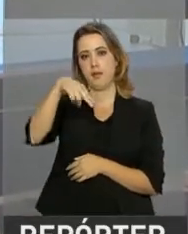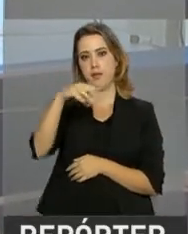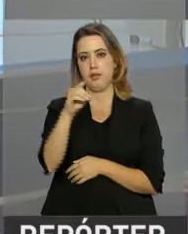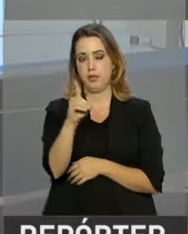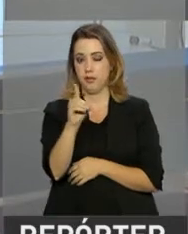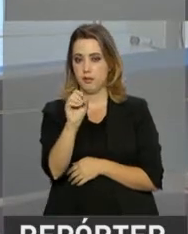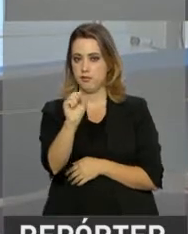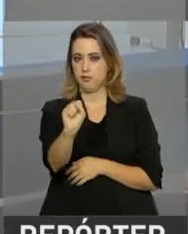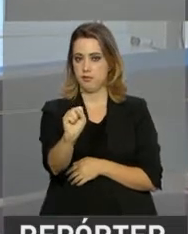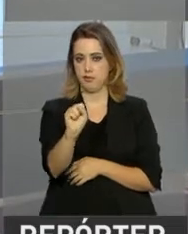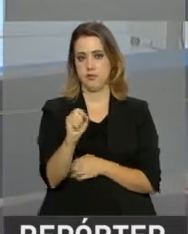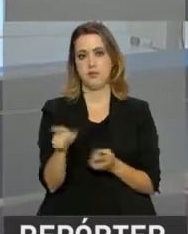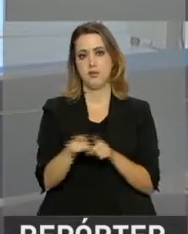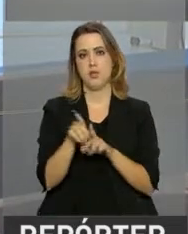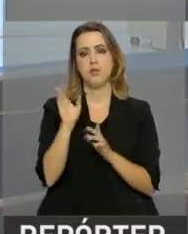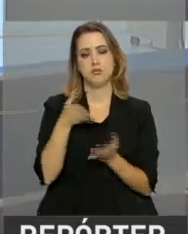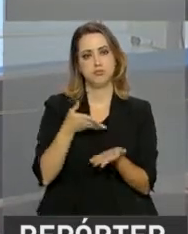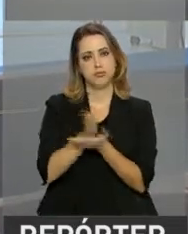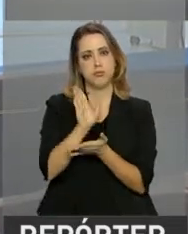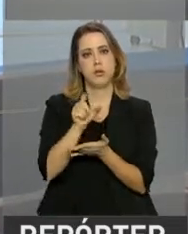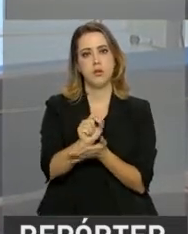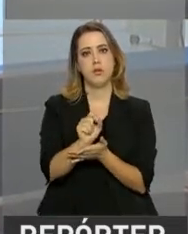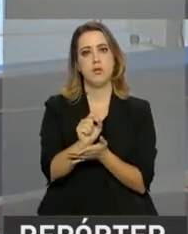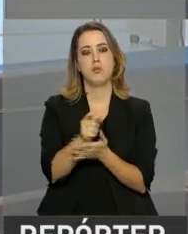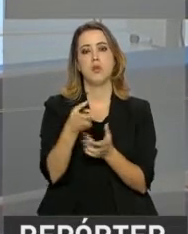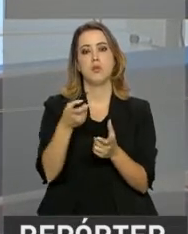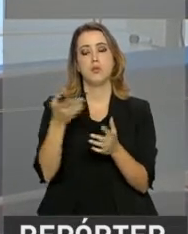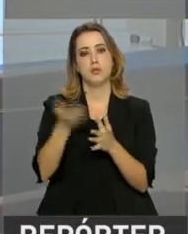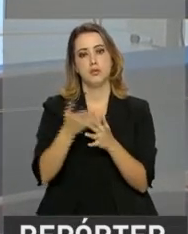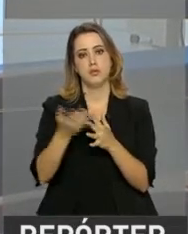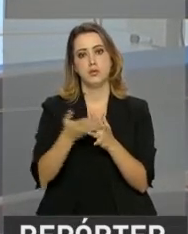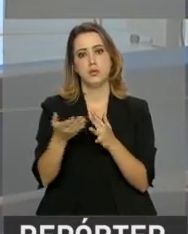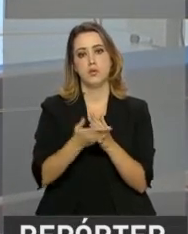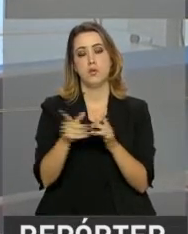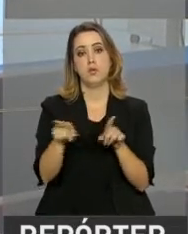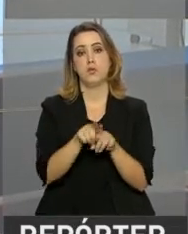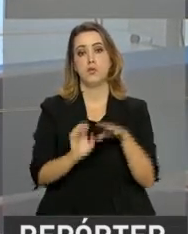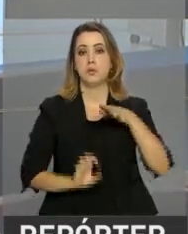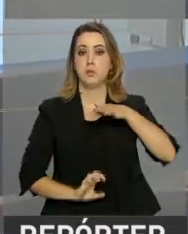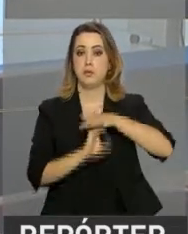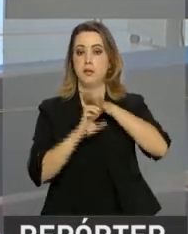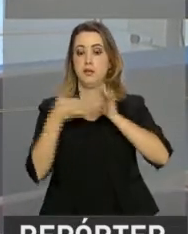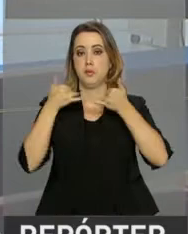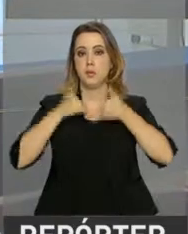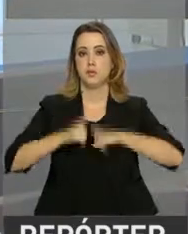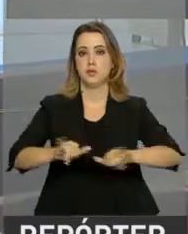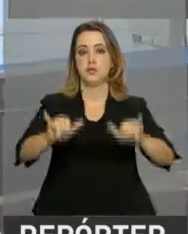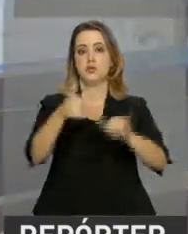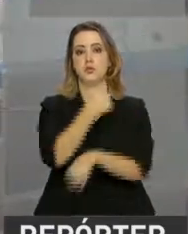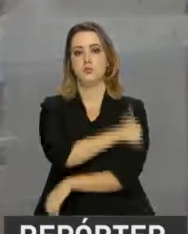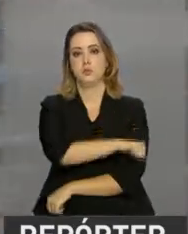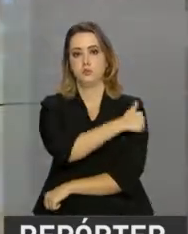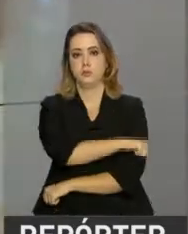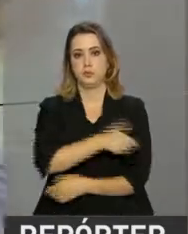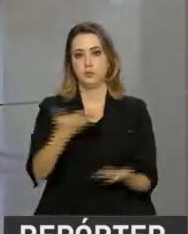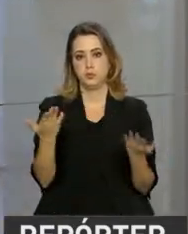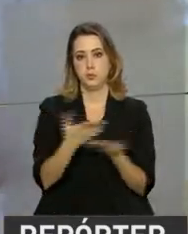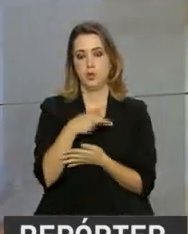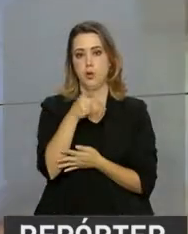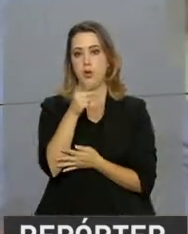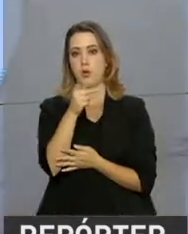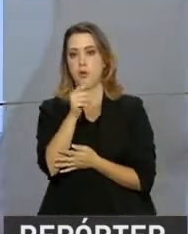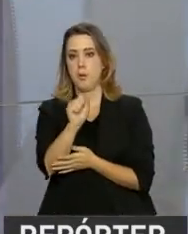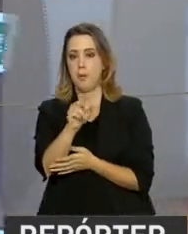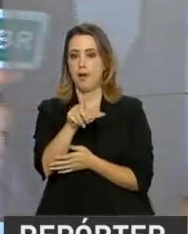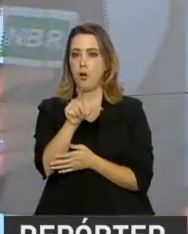social bnds aprovou um financiamento para light a companhia de serviços de eletricidade do rio de janeiro e rebateu o repórter paulo